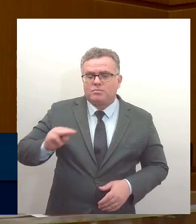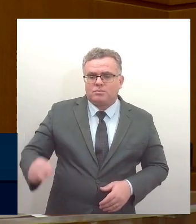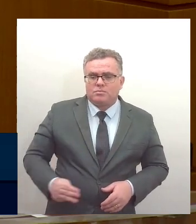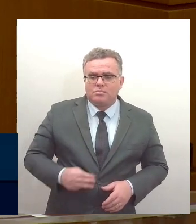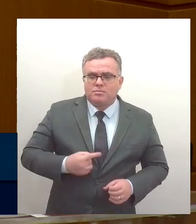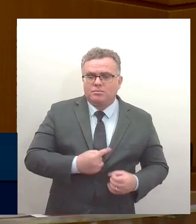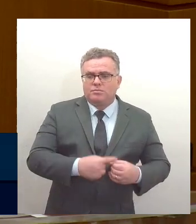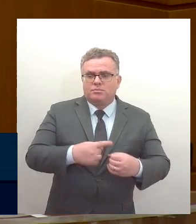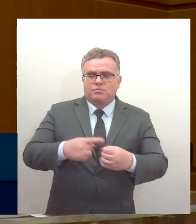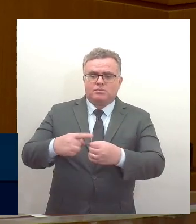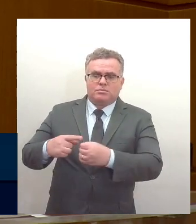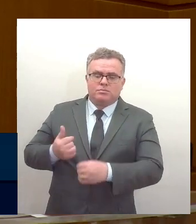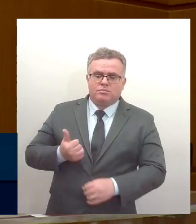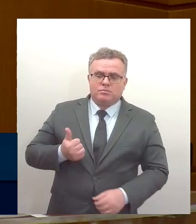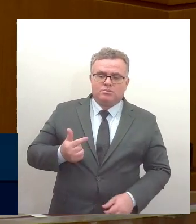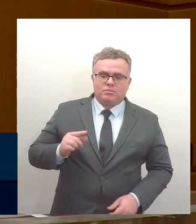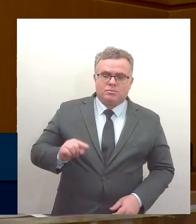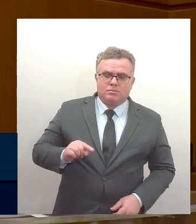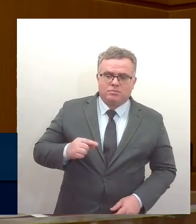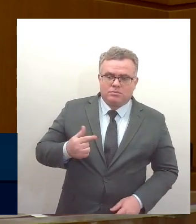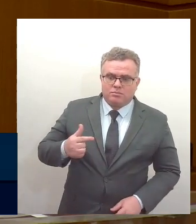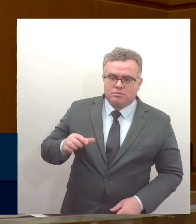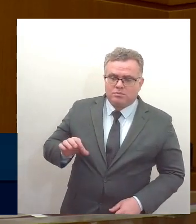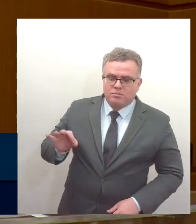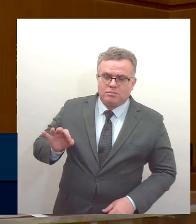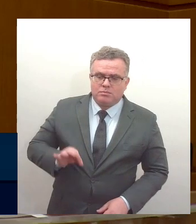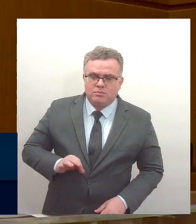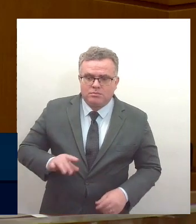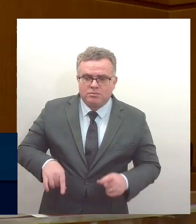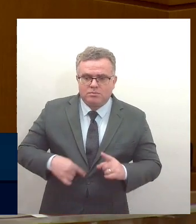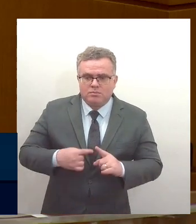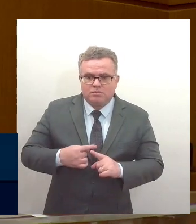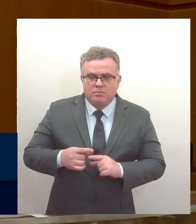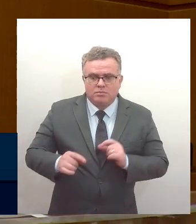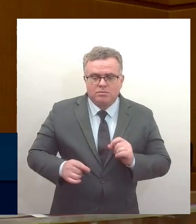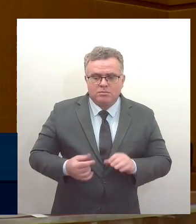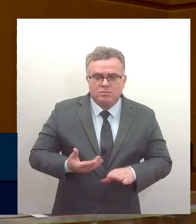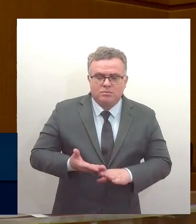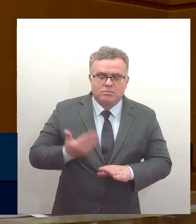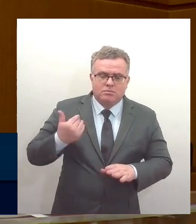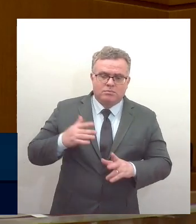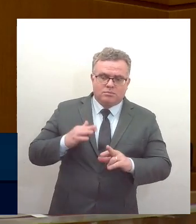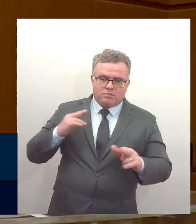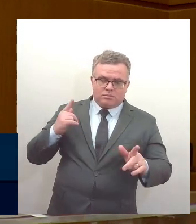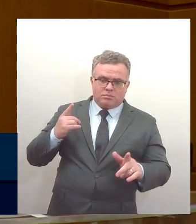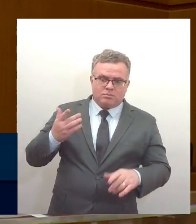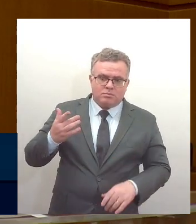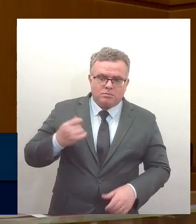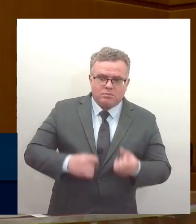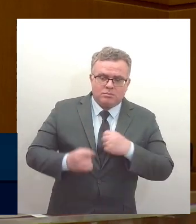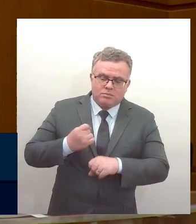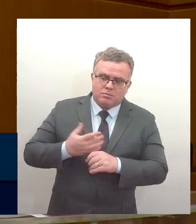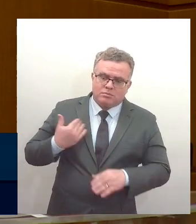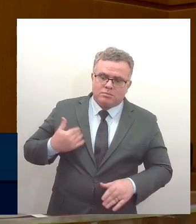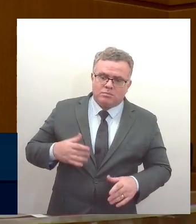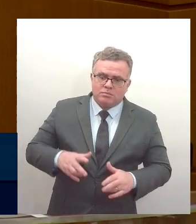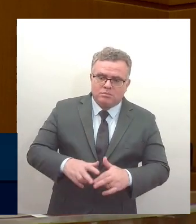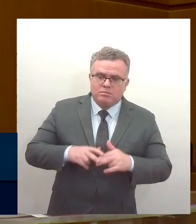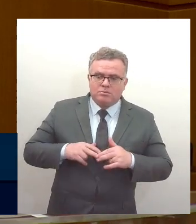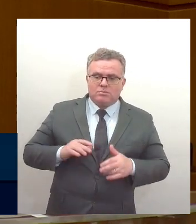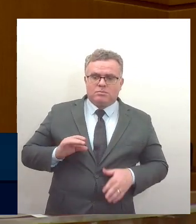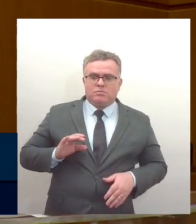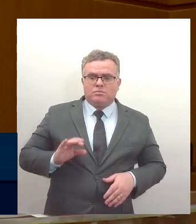12,29% maior que no mesmo período do ano passado. Com isso, foram destinados mais de 403